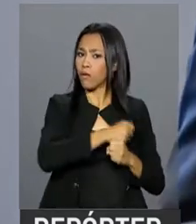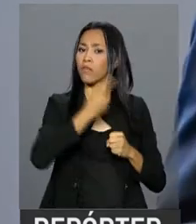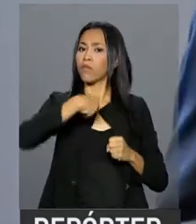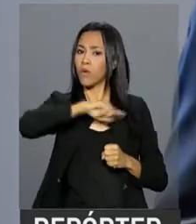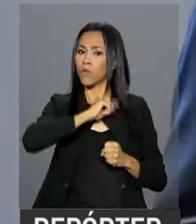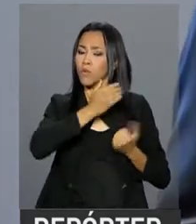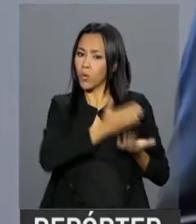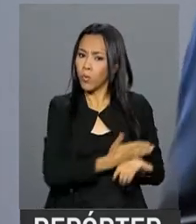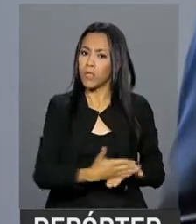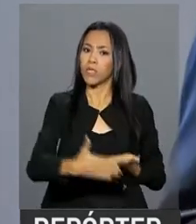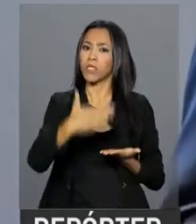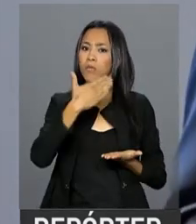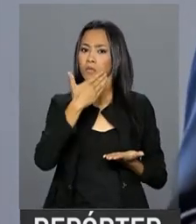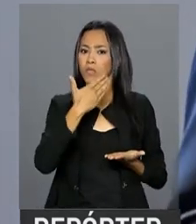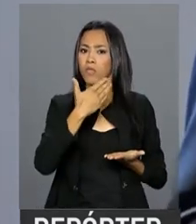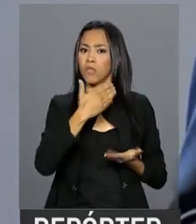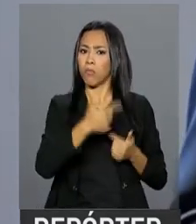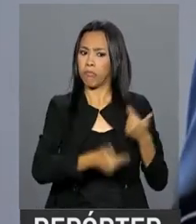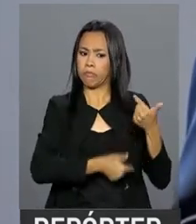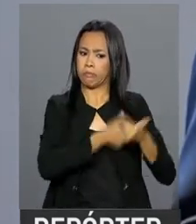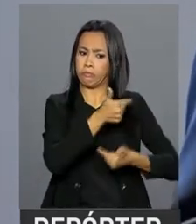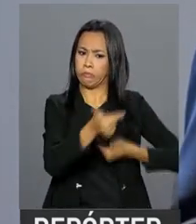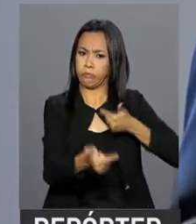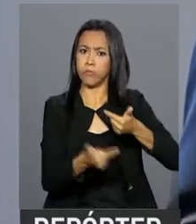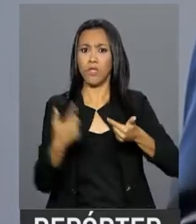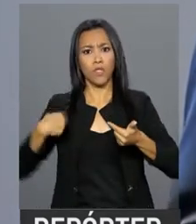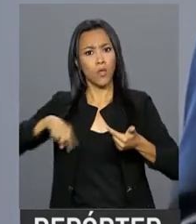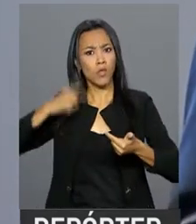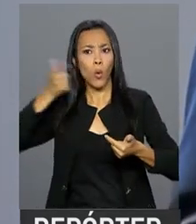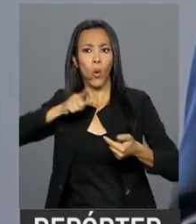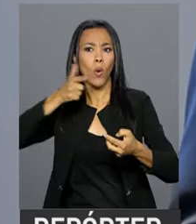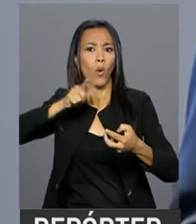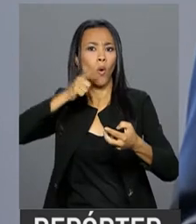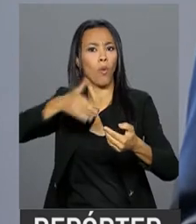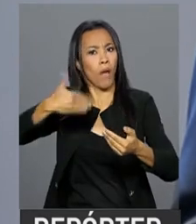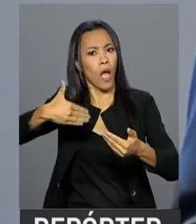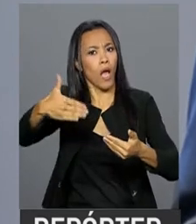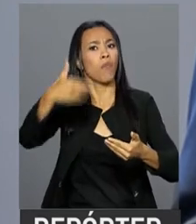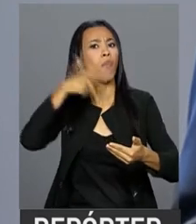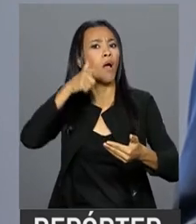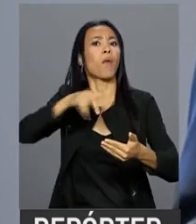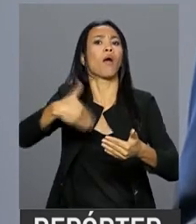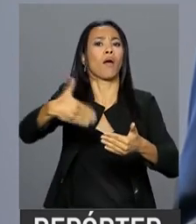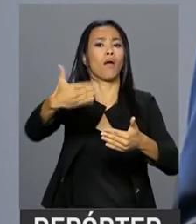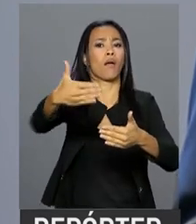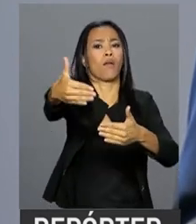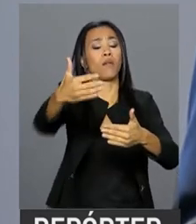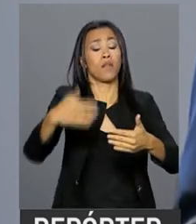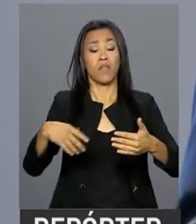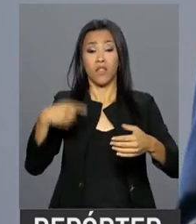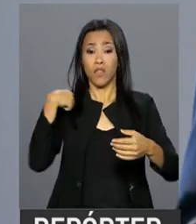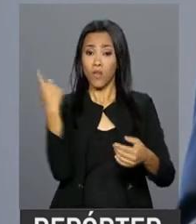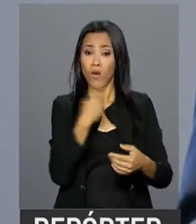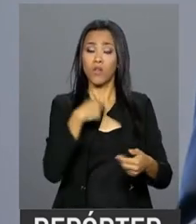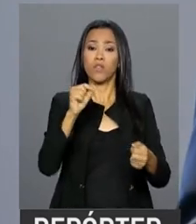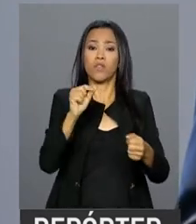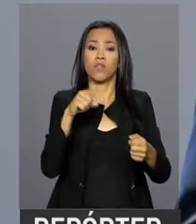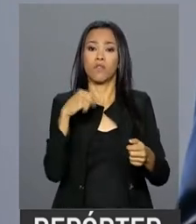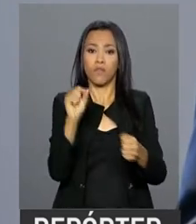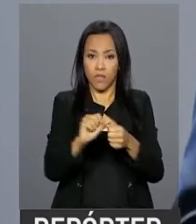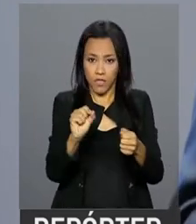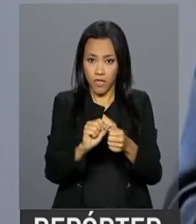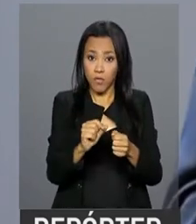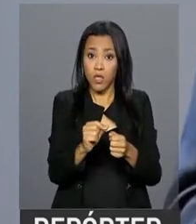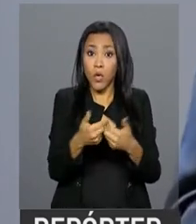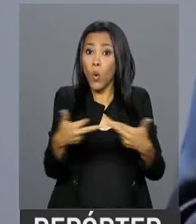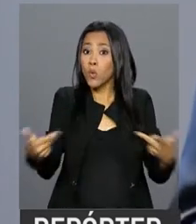Caffarelli, e nós já avançamos muito, não é? Nós estamos fazendo o que não se fazia neste país, meus senhores e minhas